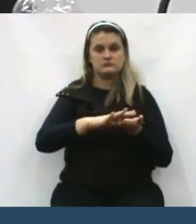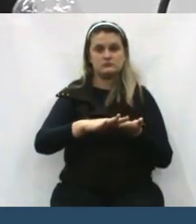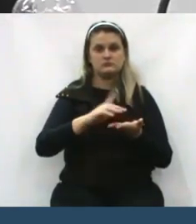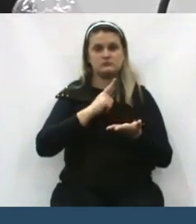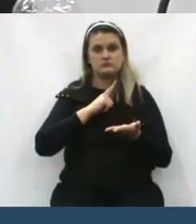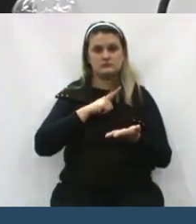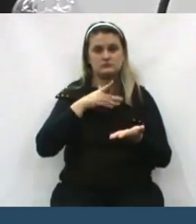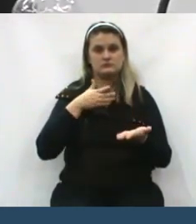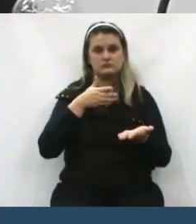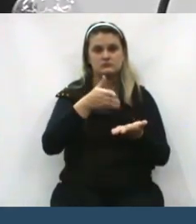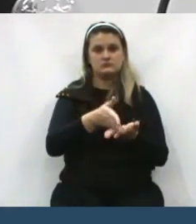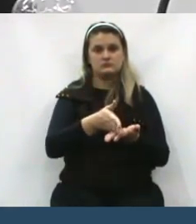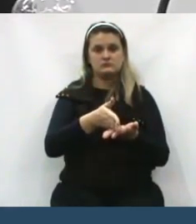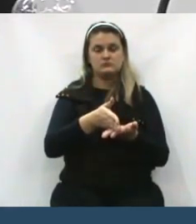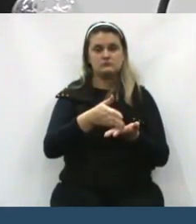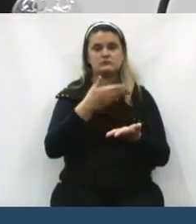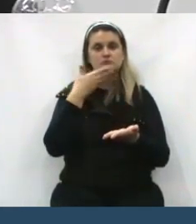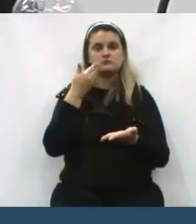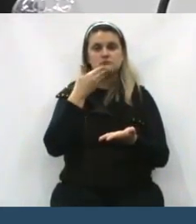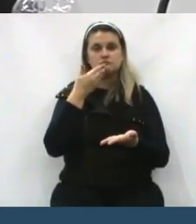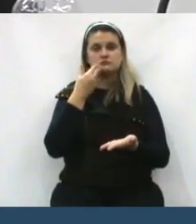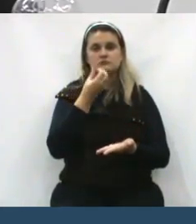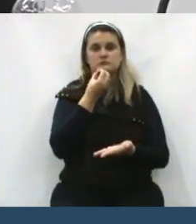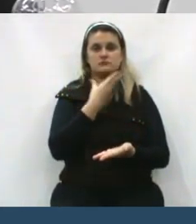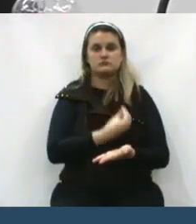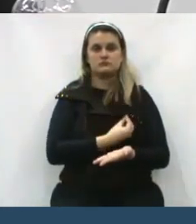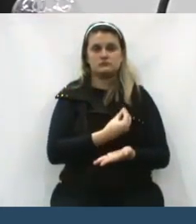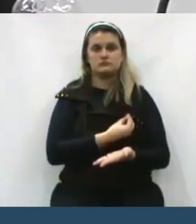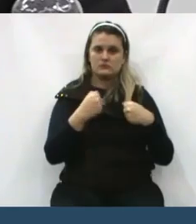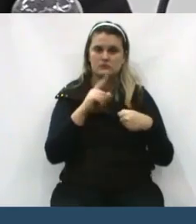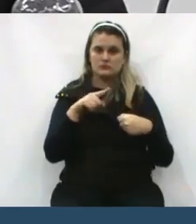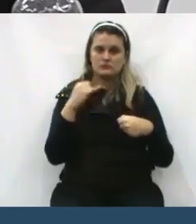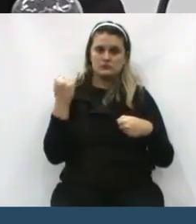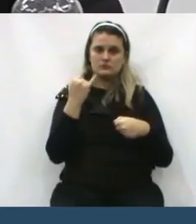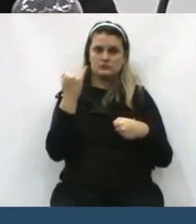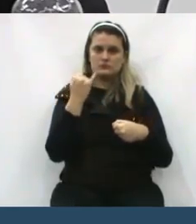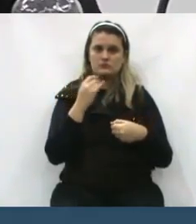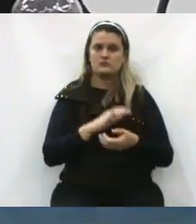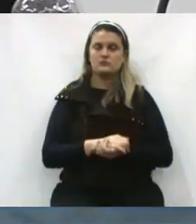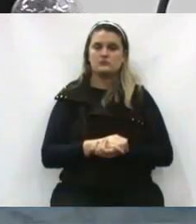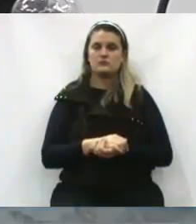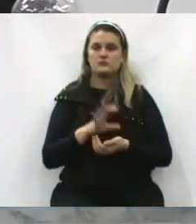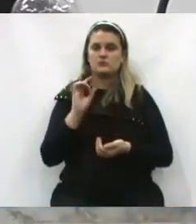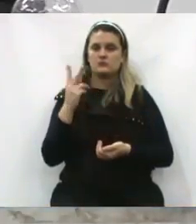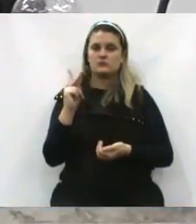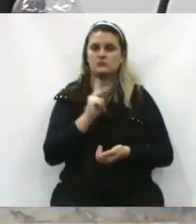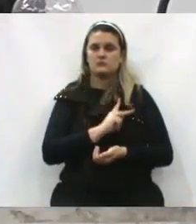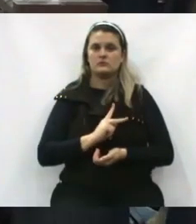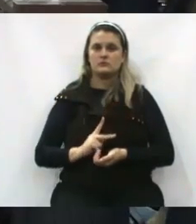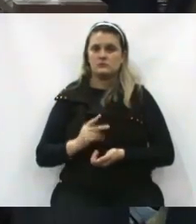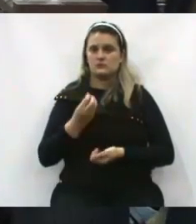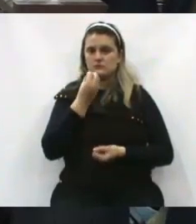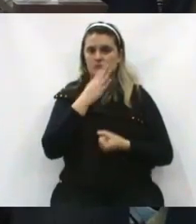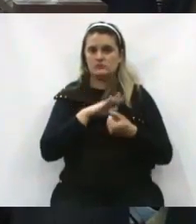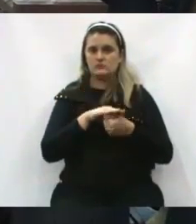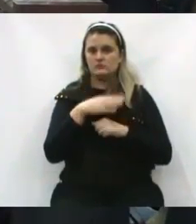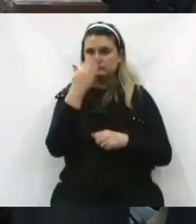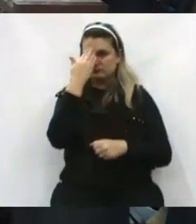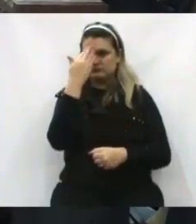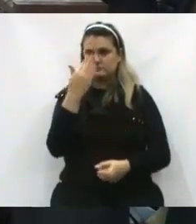e também aos professores de educação física que vieram acompanhando suas equipes, seus atletas, ao carinho